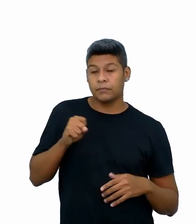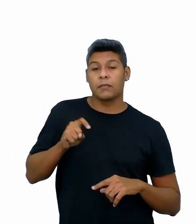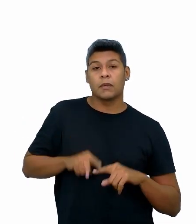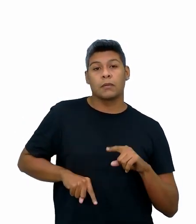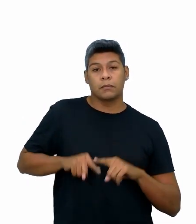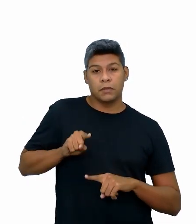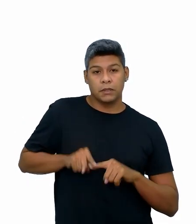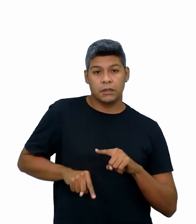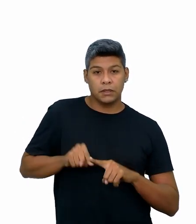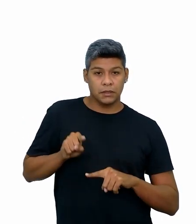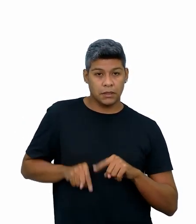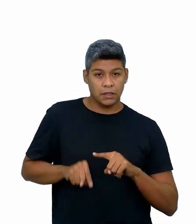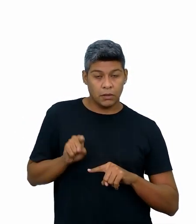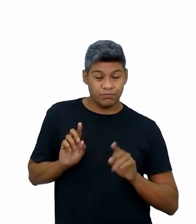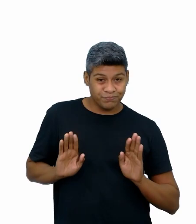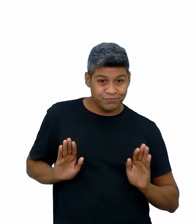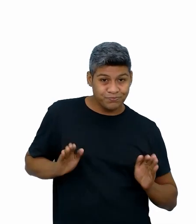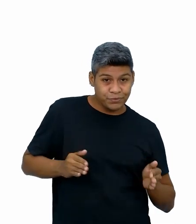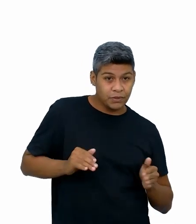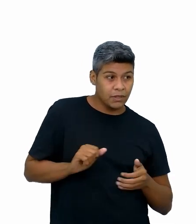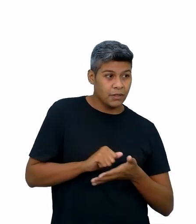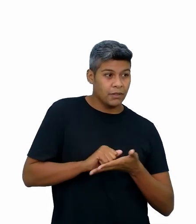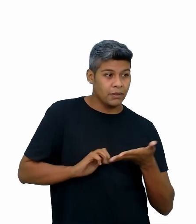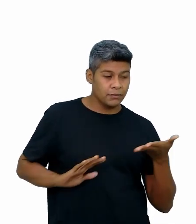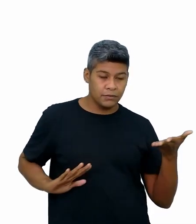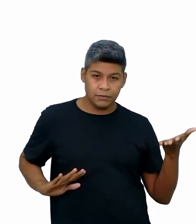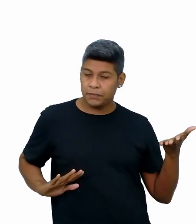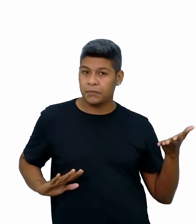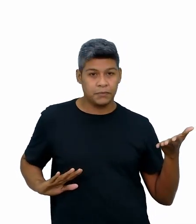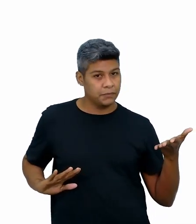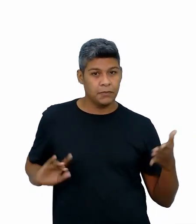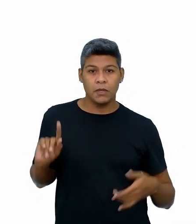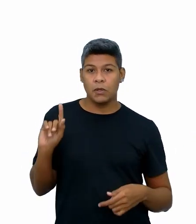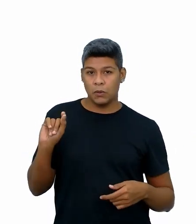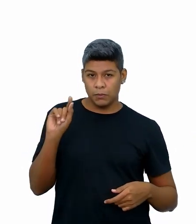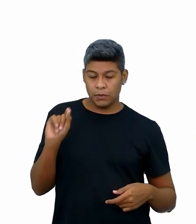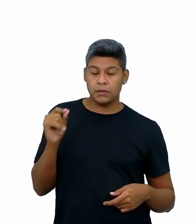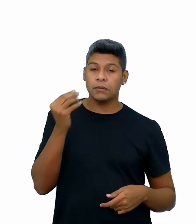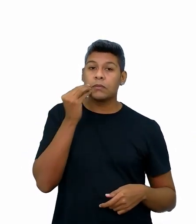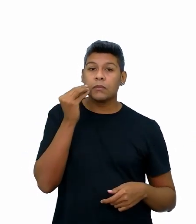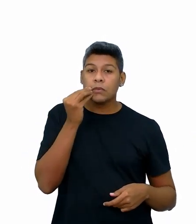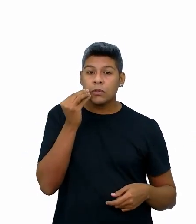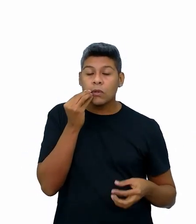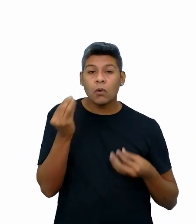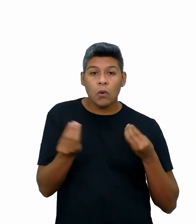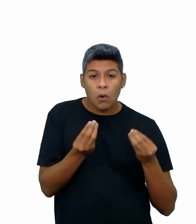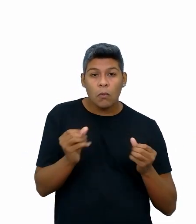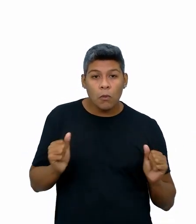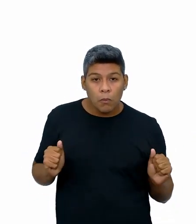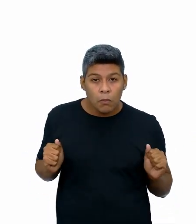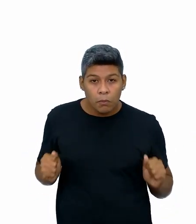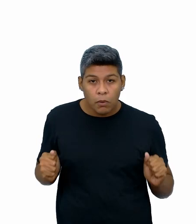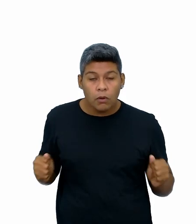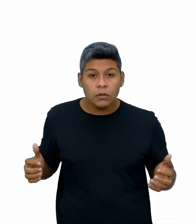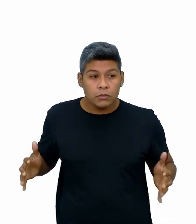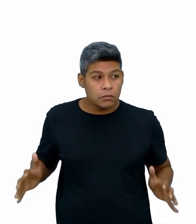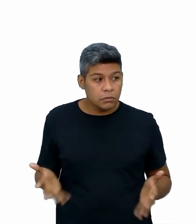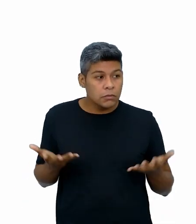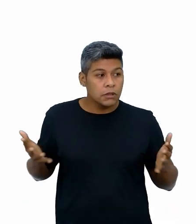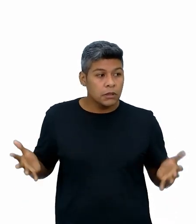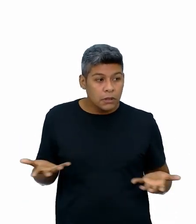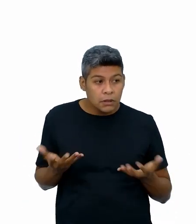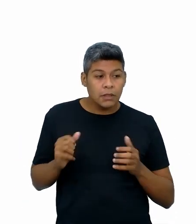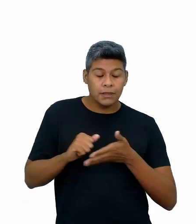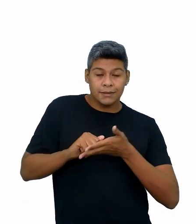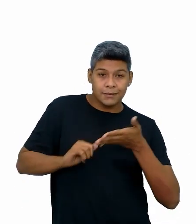né, focar na sequência de atividades 3 e observar como que a gente pode trabalhar essas atividades,